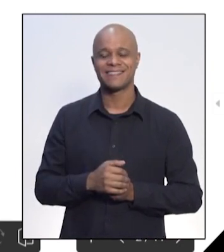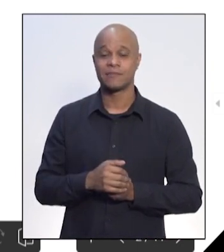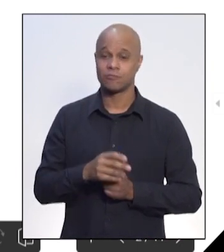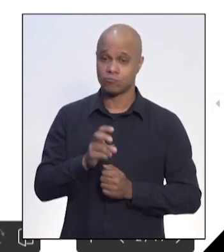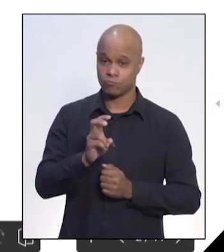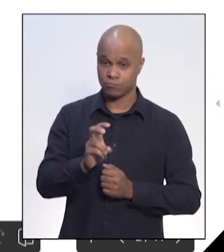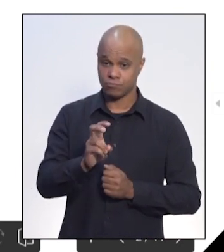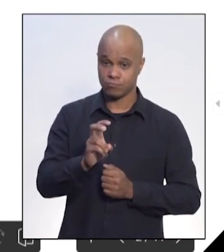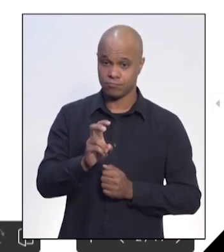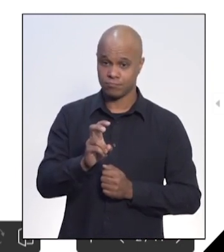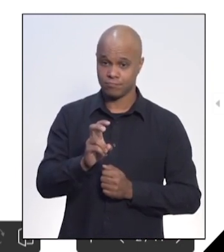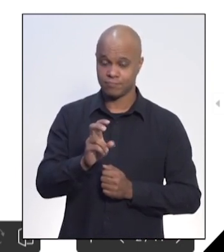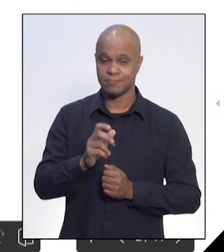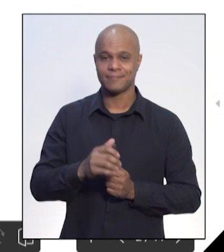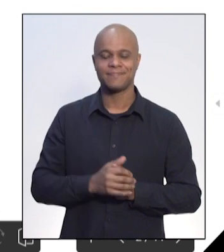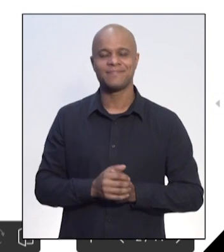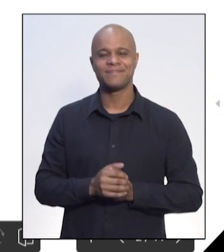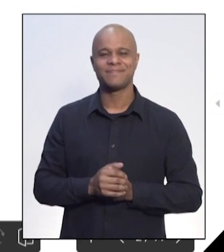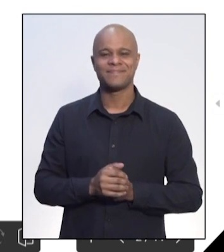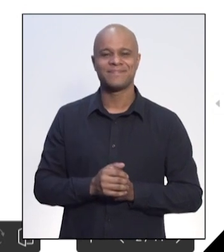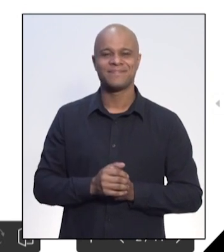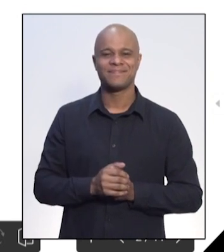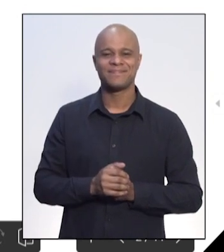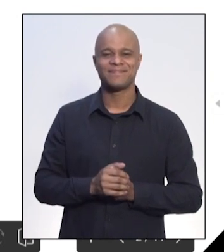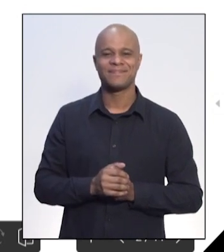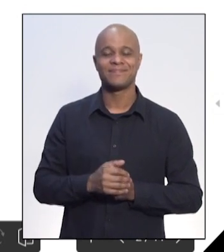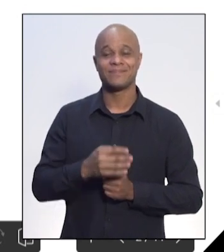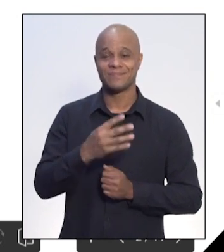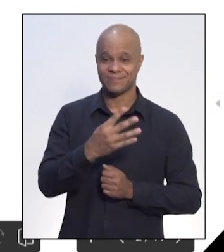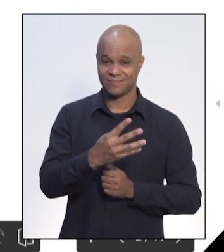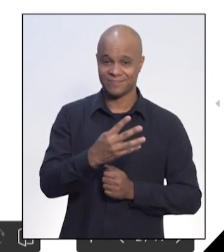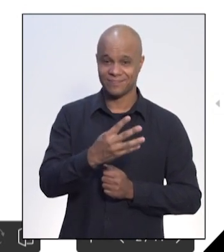2 vezes 2, 4 mais 1, 5. E 2 vezes 2, 4. Deu